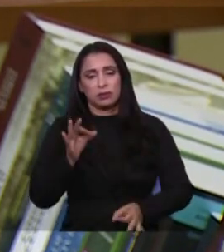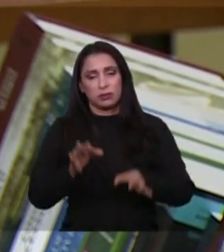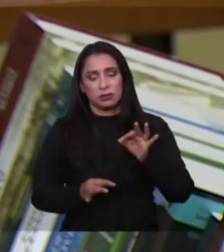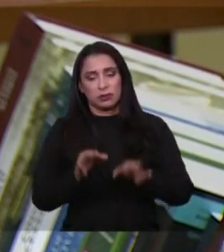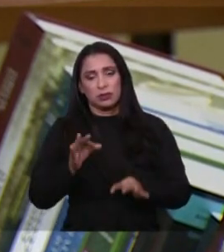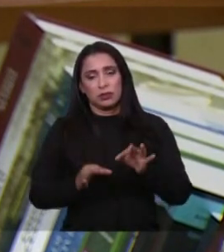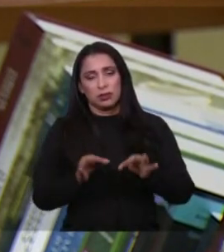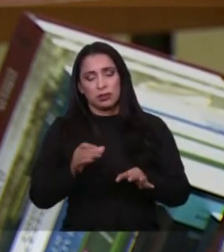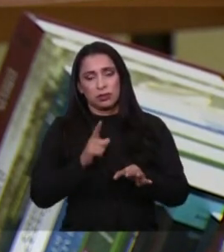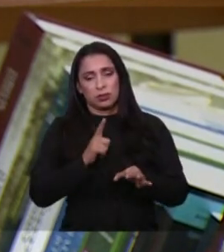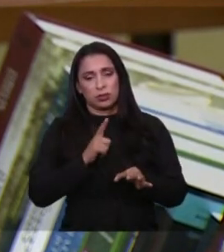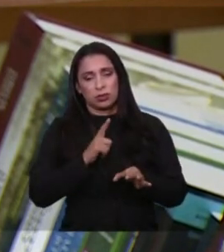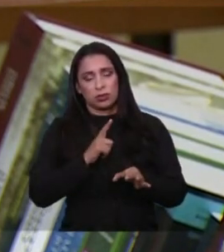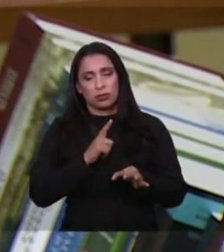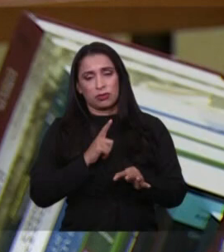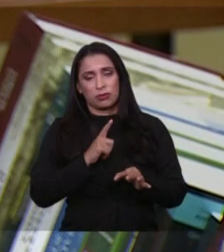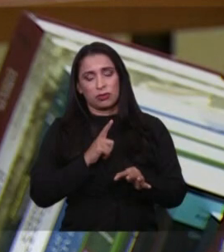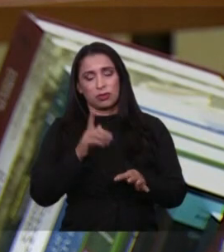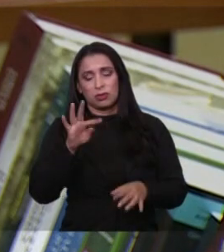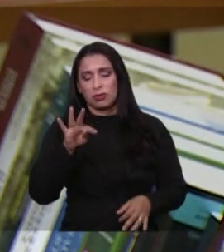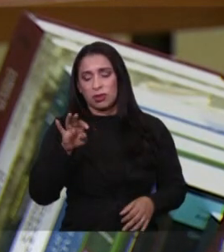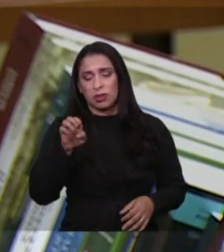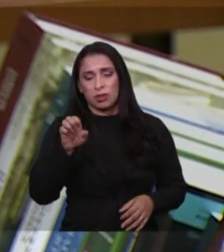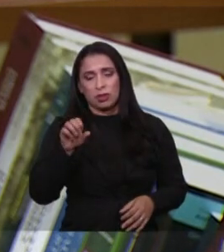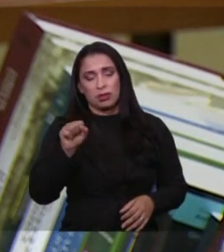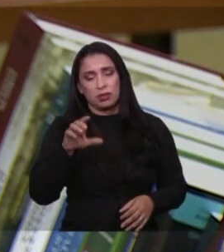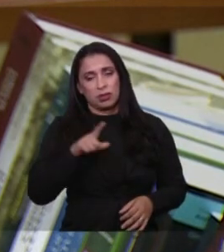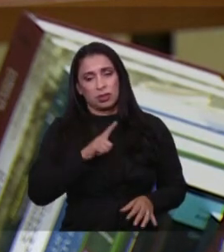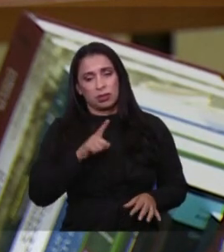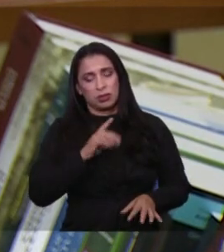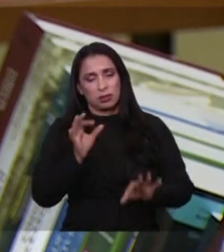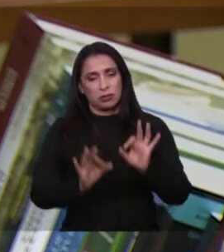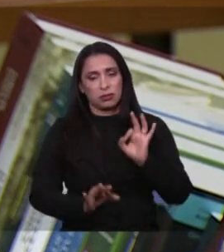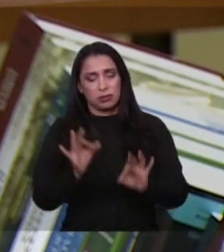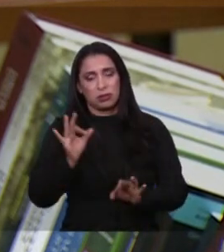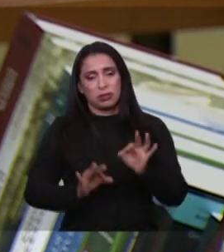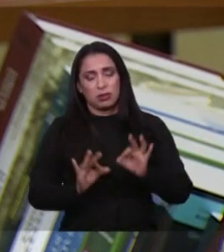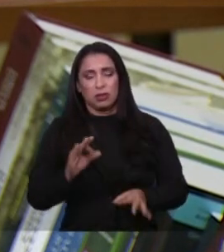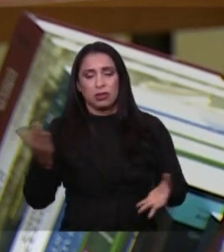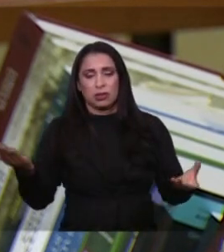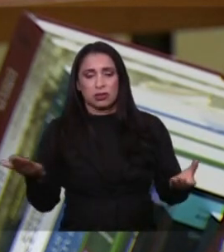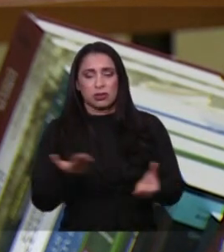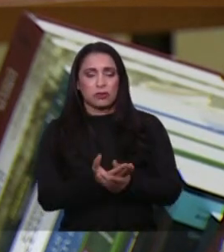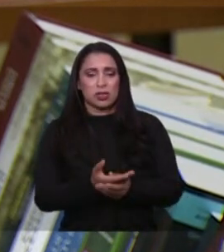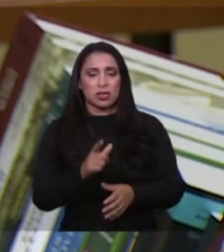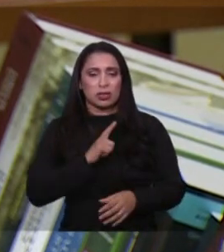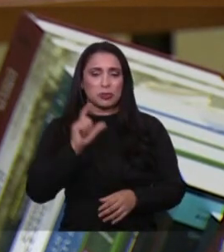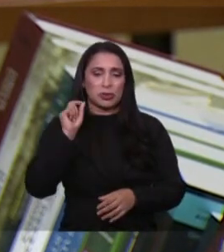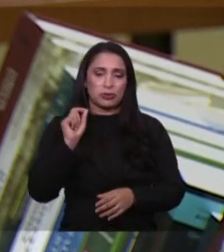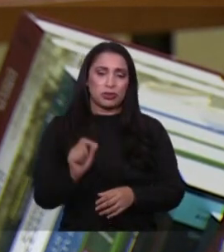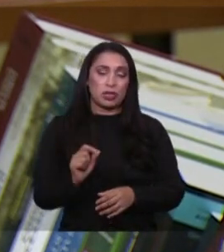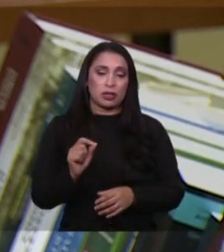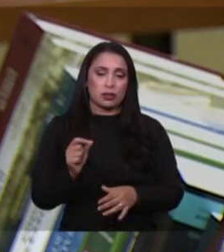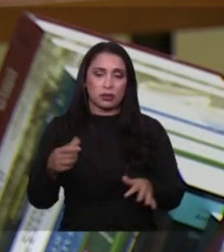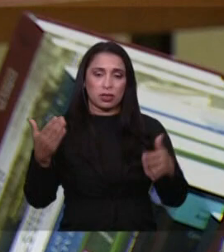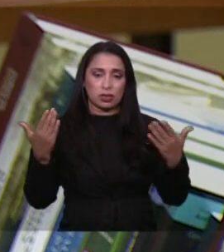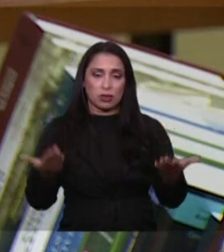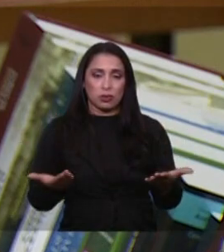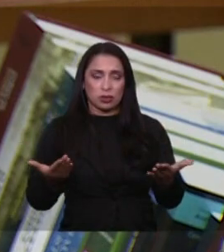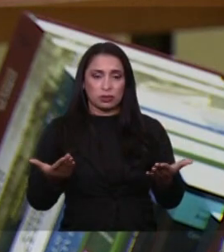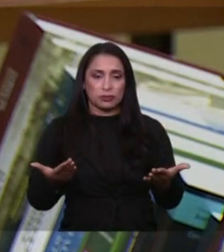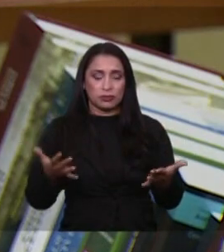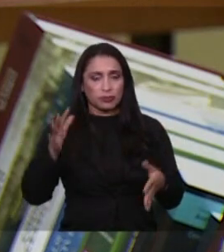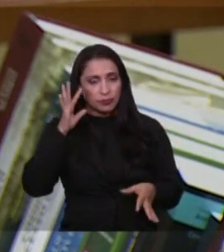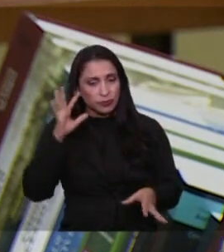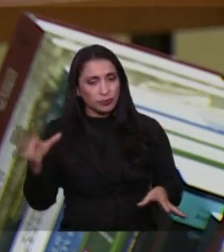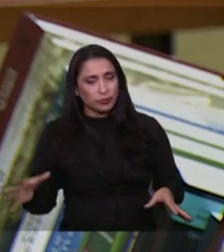assentar a aplicabilidade dos efeitos da tese jurídica fixada apenas aos processos que ainda estavam em curso na data da conclusão. Quer